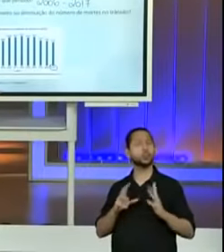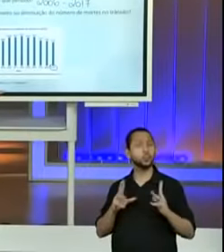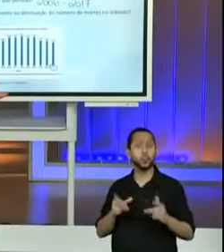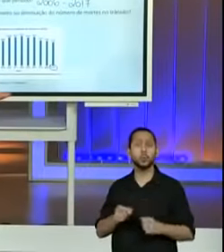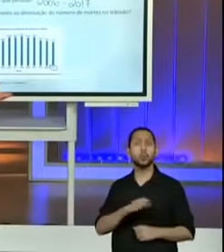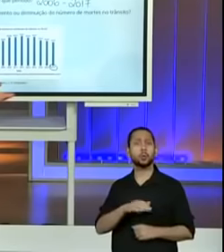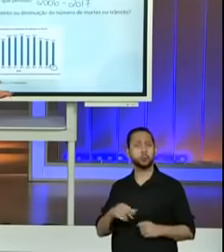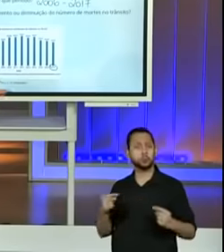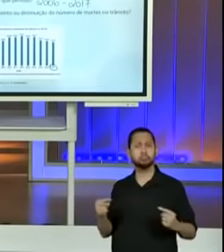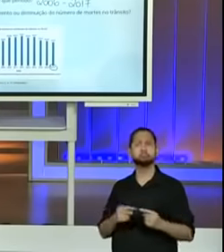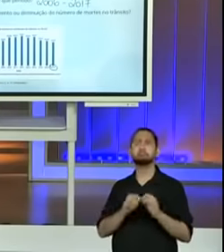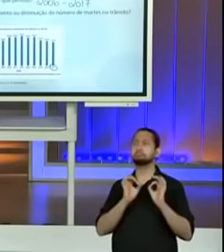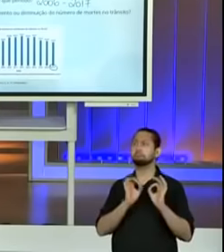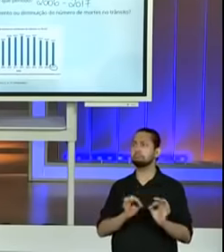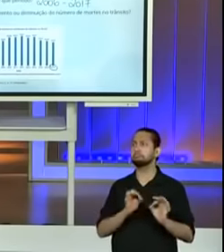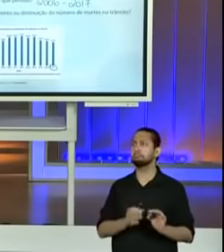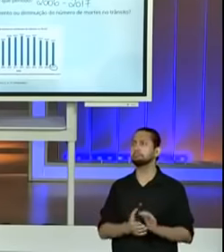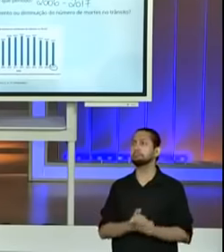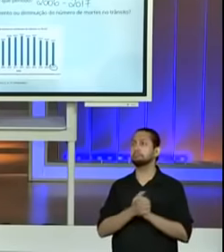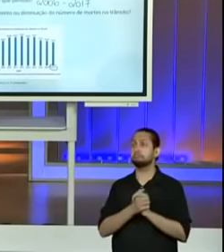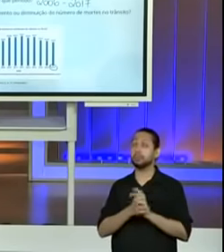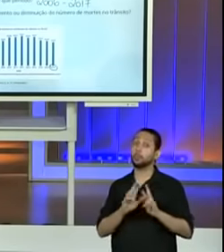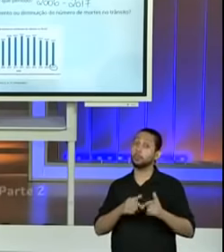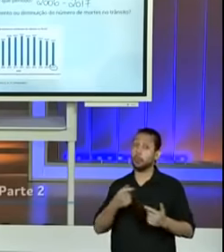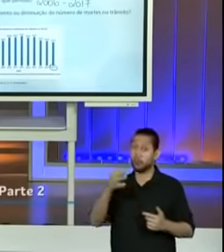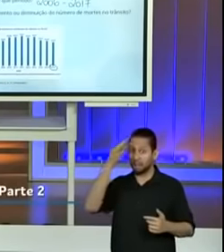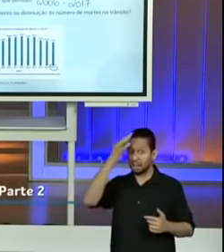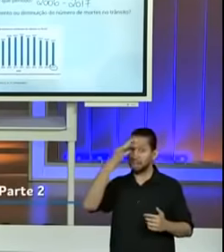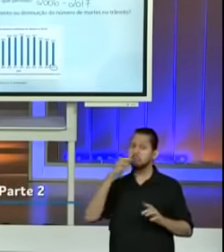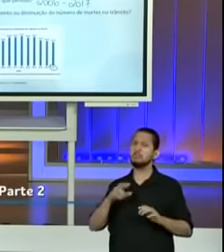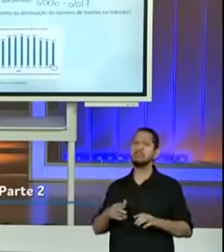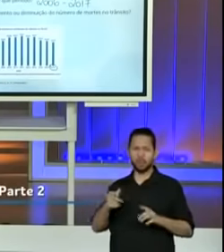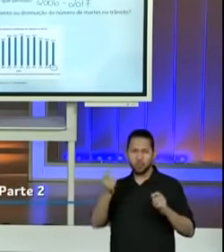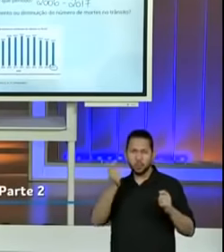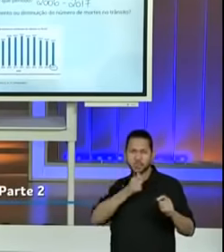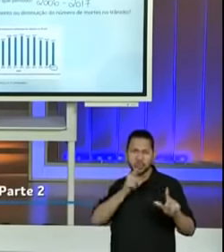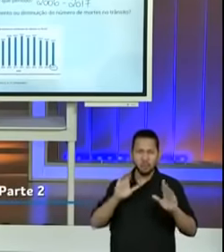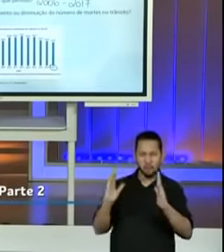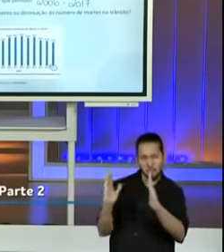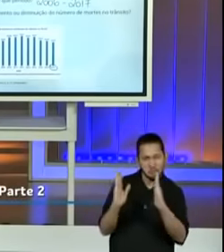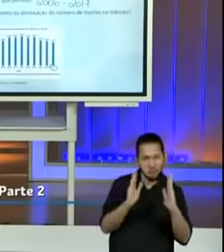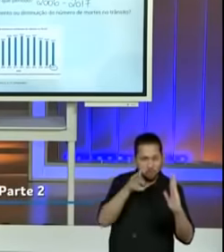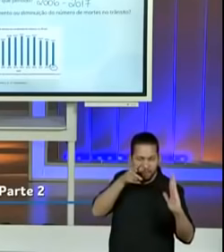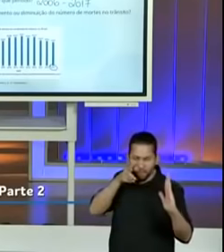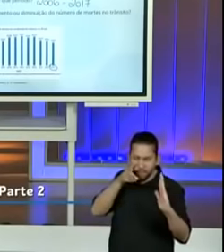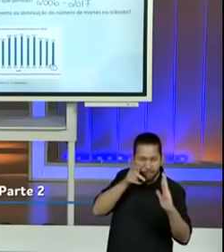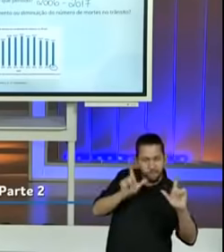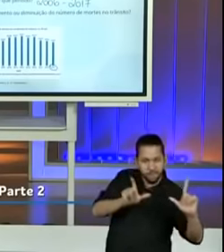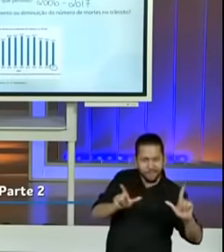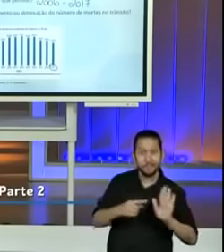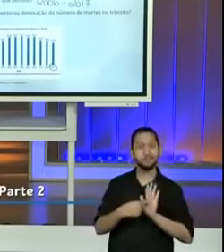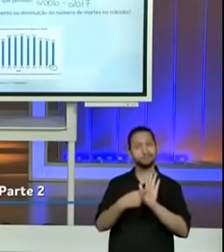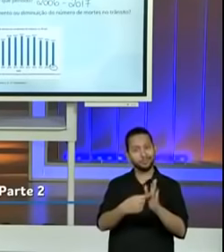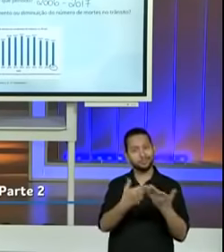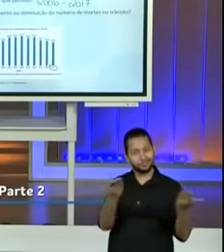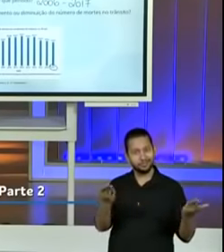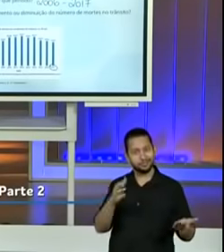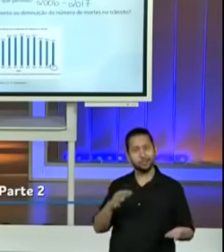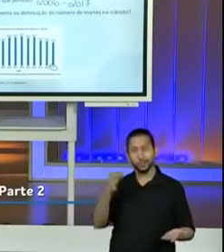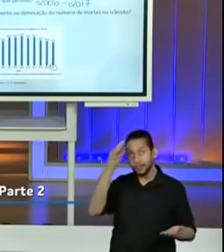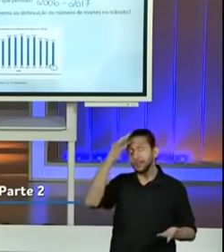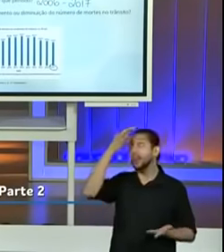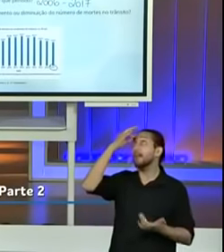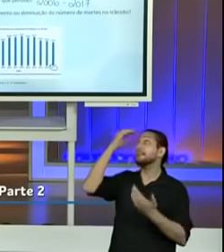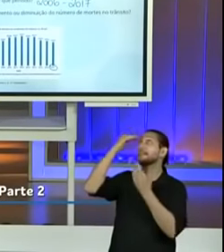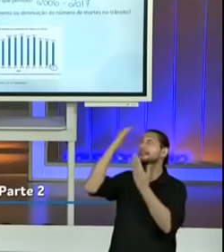zoom do oráculo, né? Vamos dizer que o oráculo arrasou dando esse super zoom para ajudar a gente a analisar, né? Todo mundo está